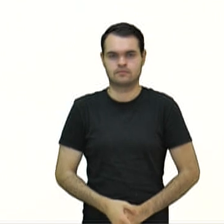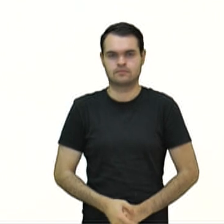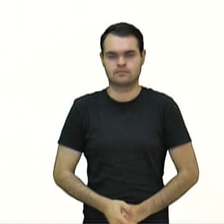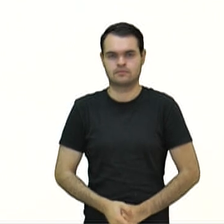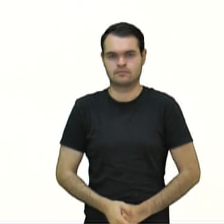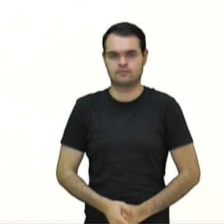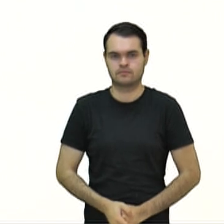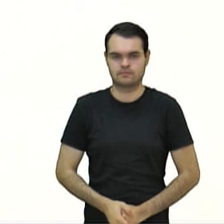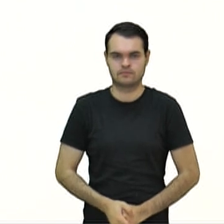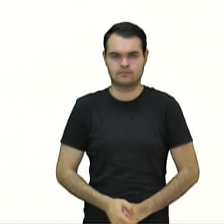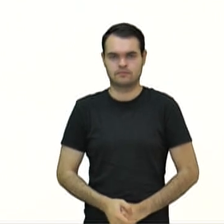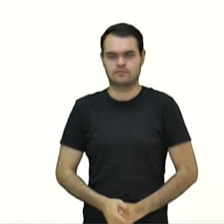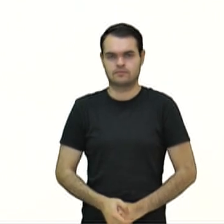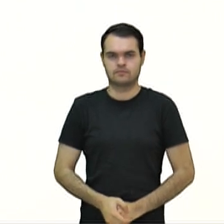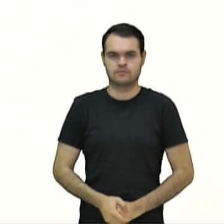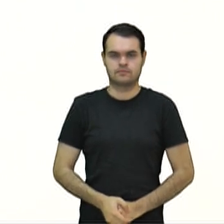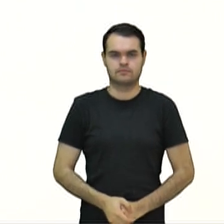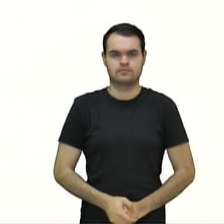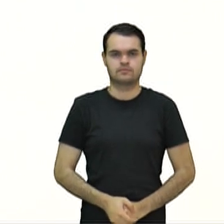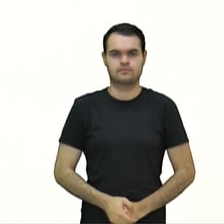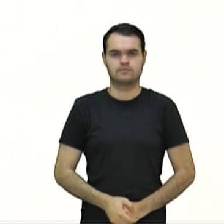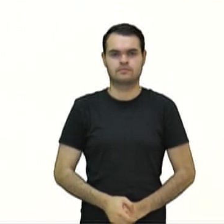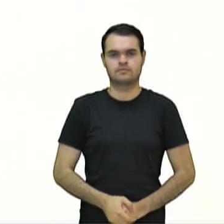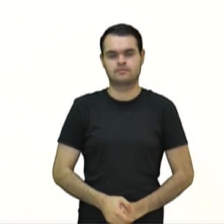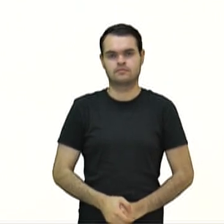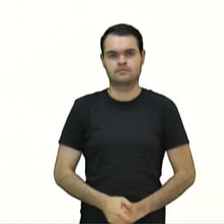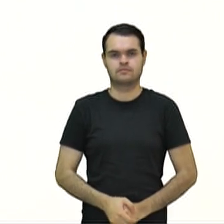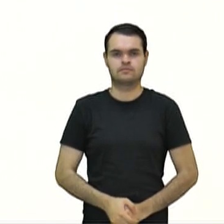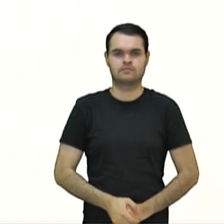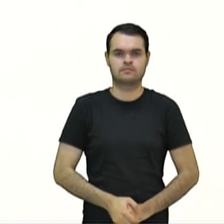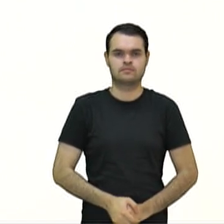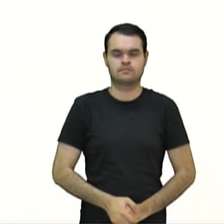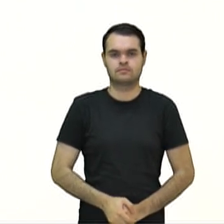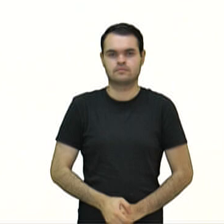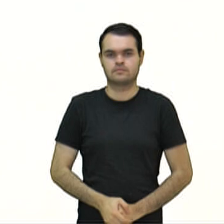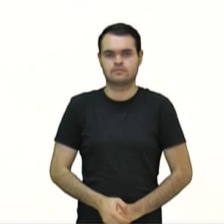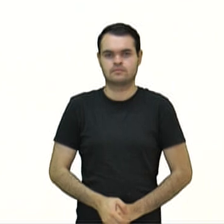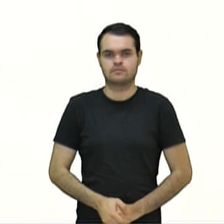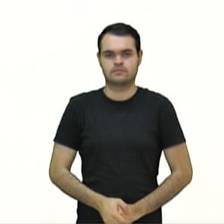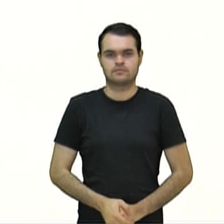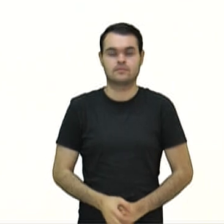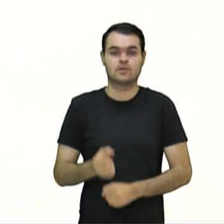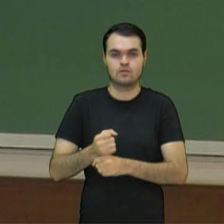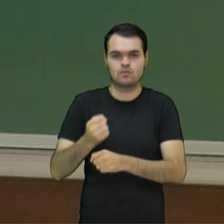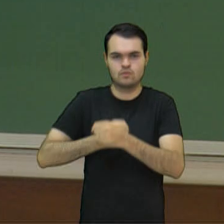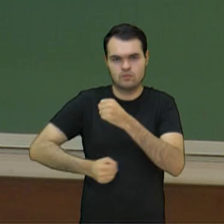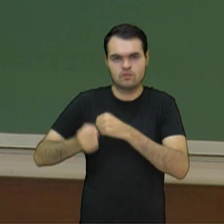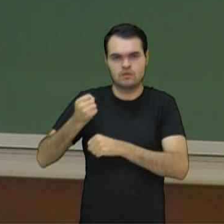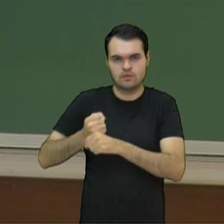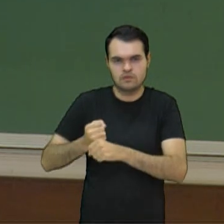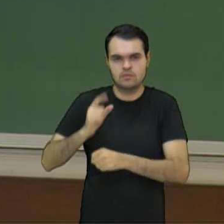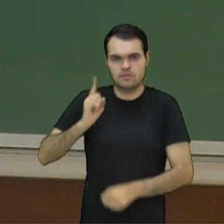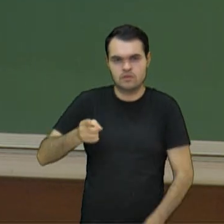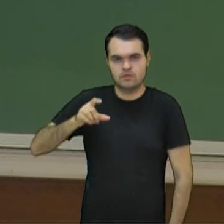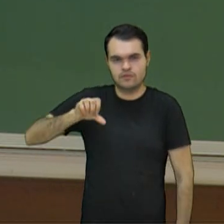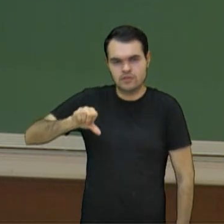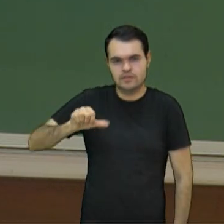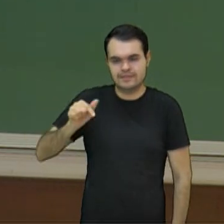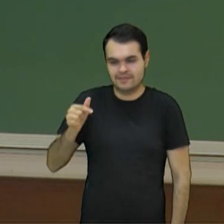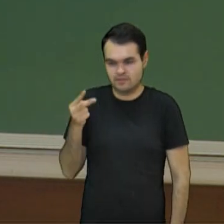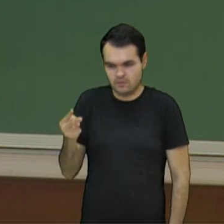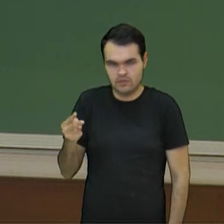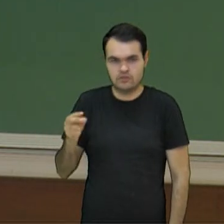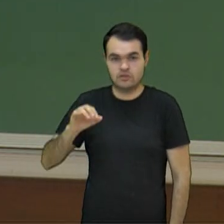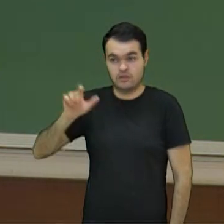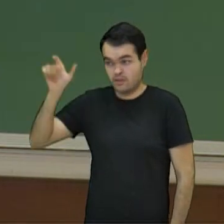benefit mentally handicapped children and continued to promote peace. Então, no ano de 1972,